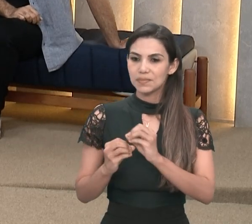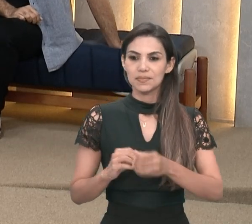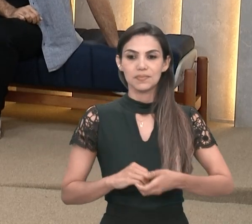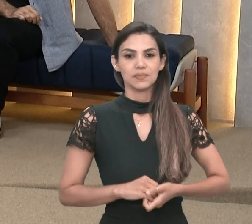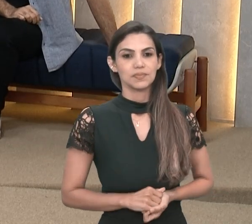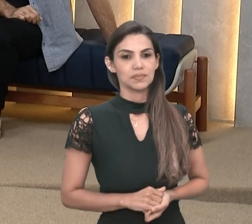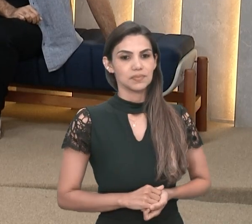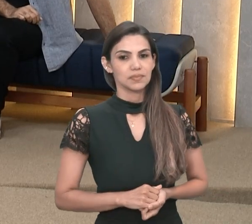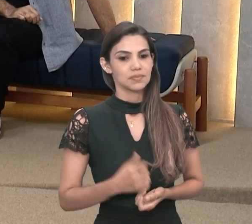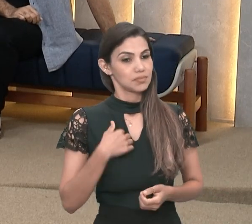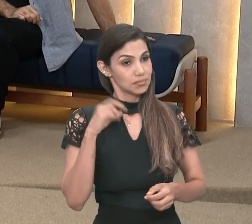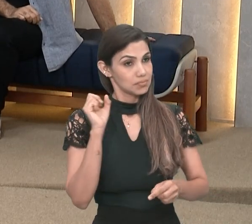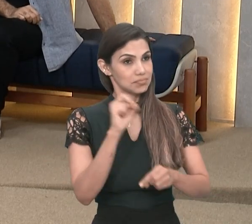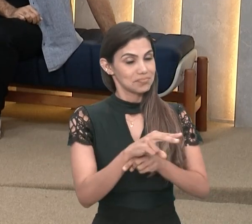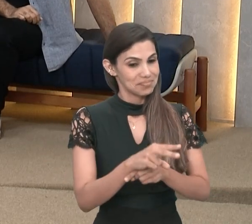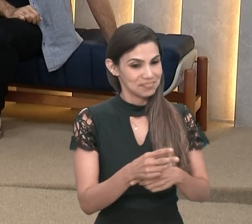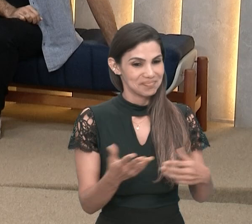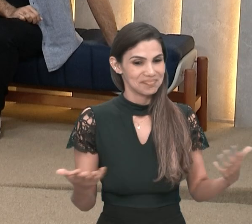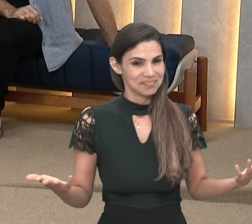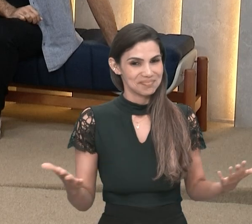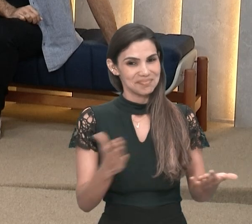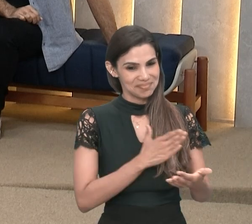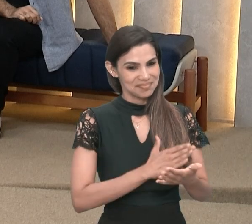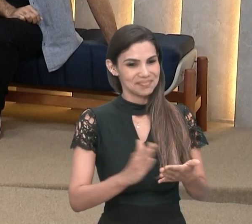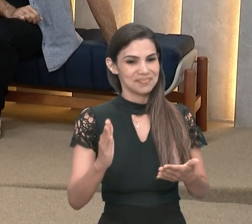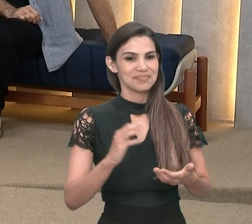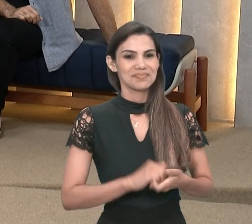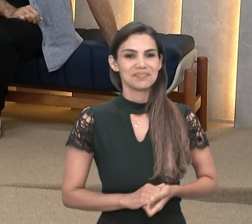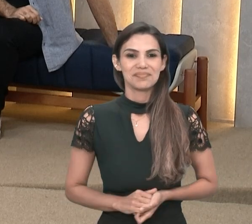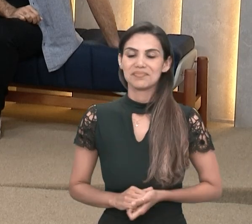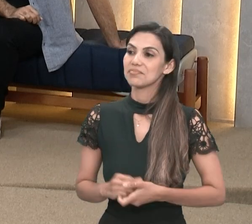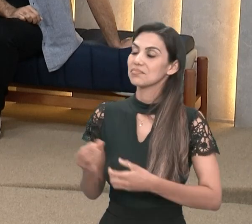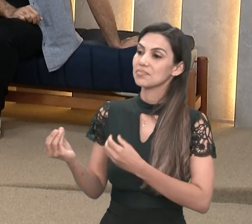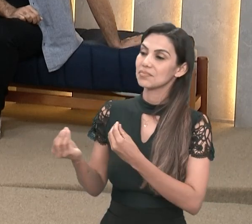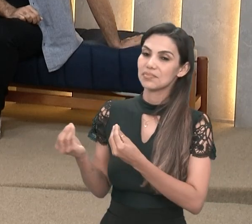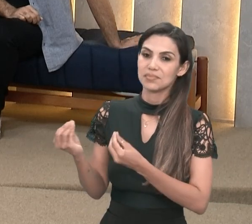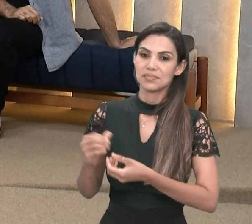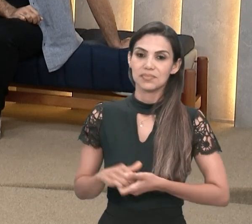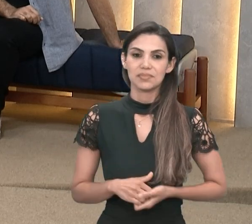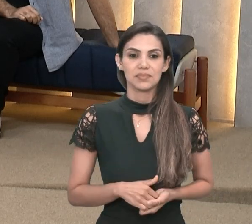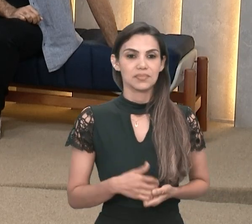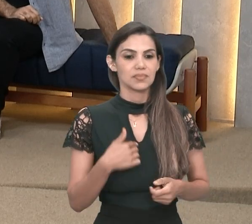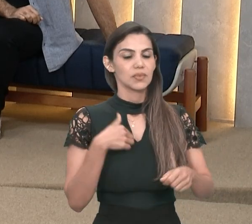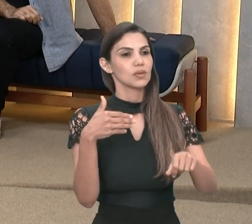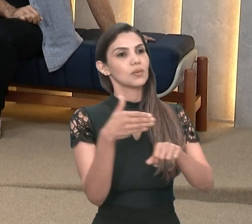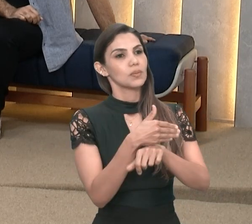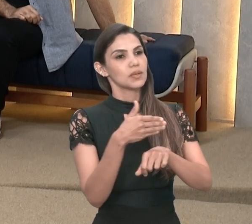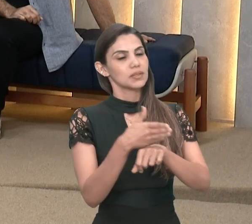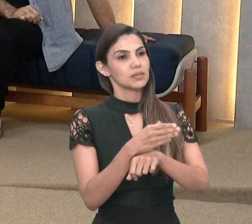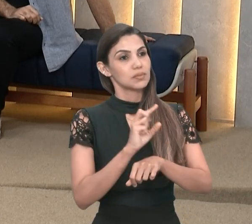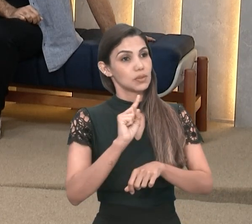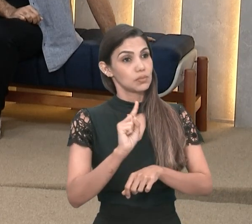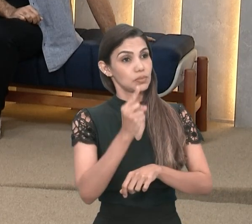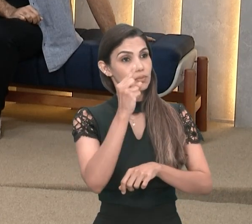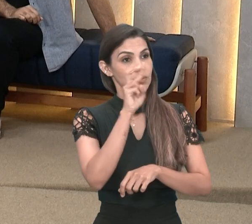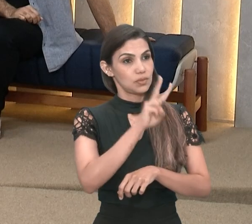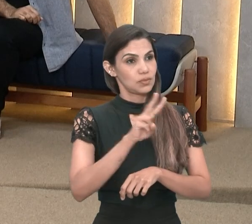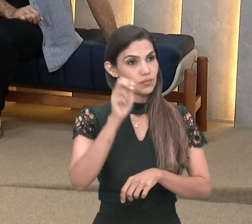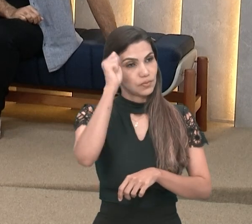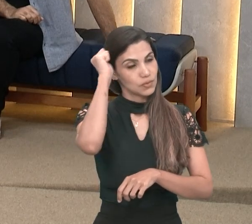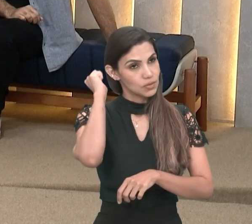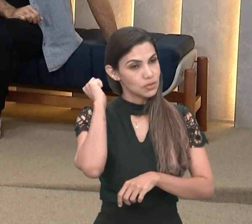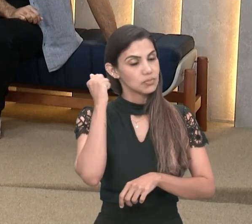Quando eu entrei, né, evidentemente. Então, e foi como? Eu participei do primeiro vestibular unificado e vim